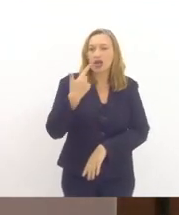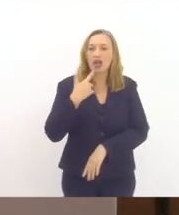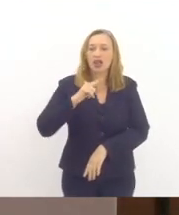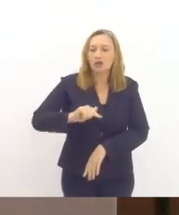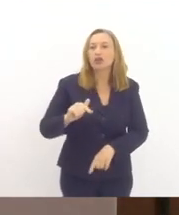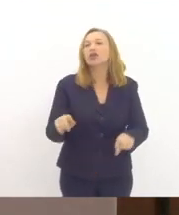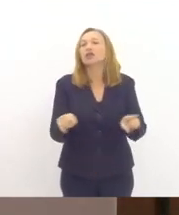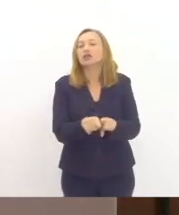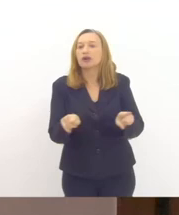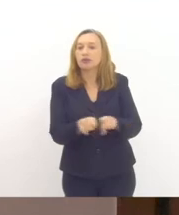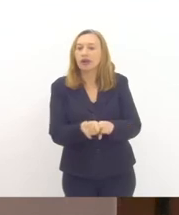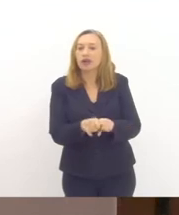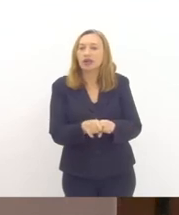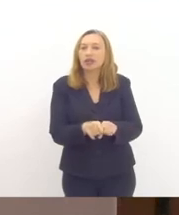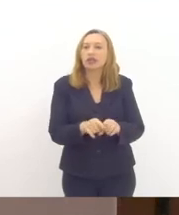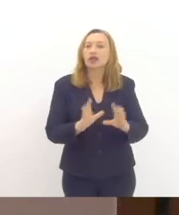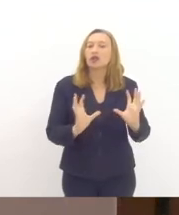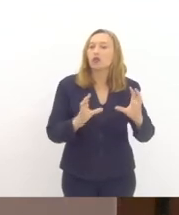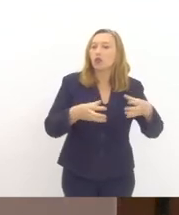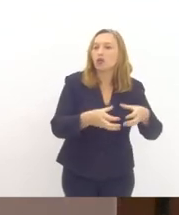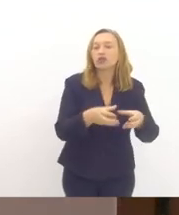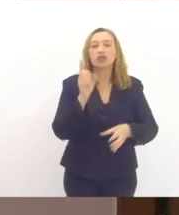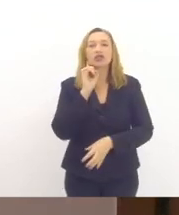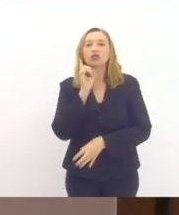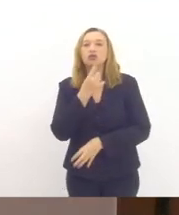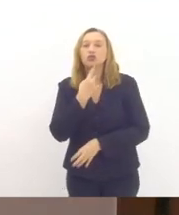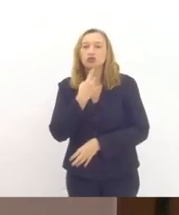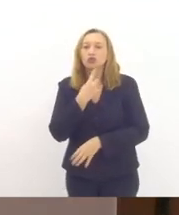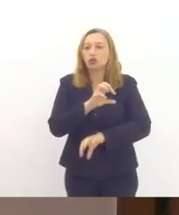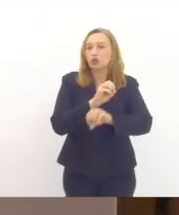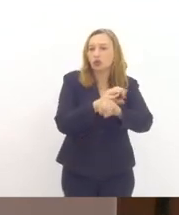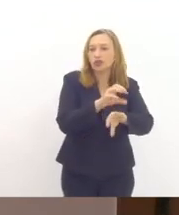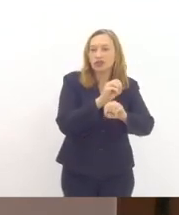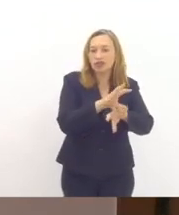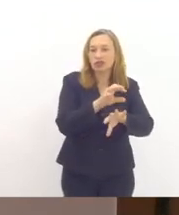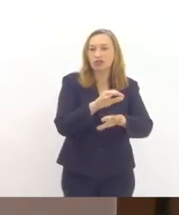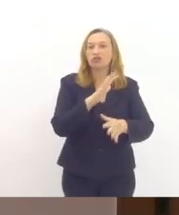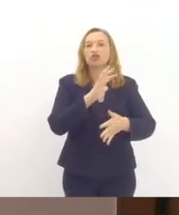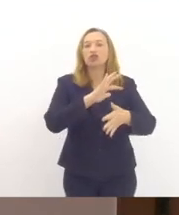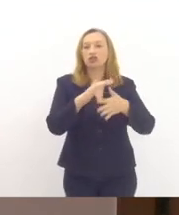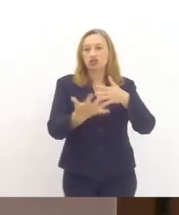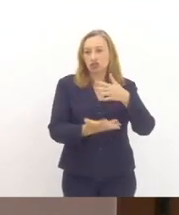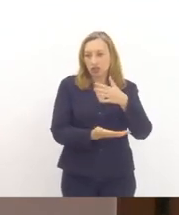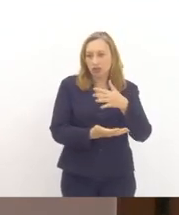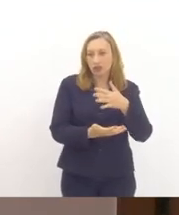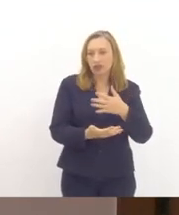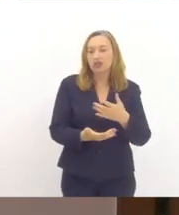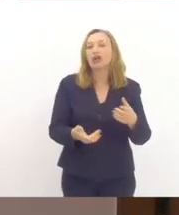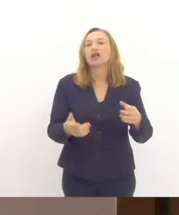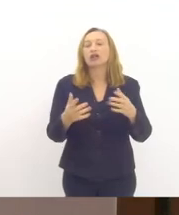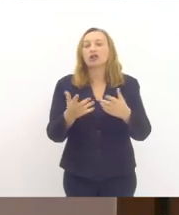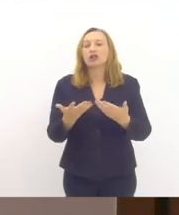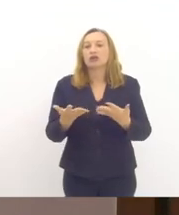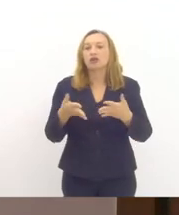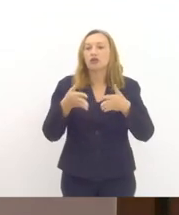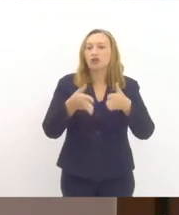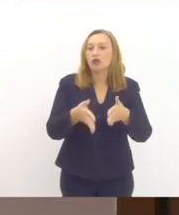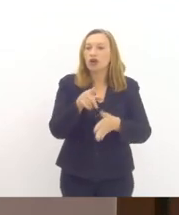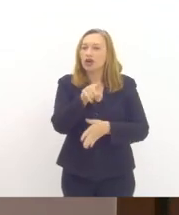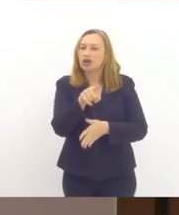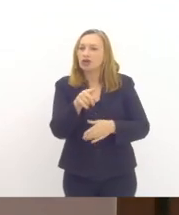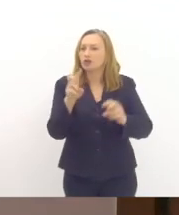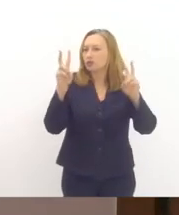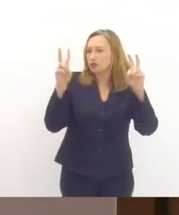remete também à comunidade surda com o ensino de Libras. Chama atenção aqui para uma situação